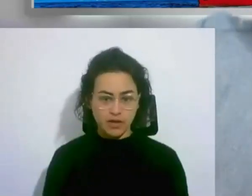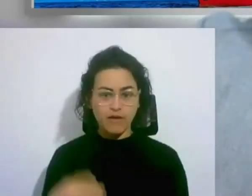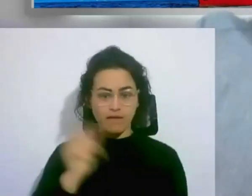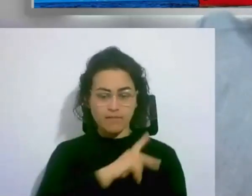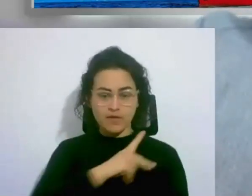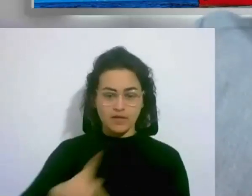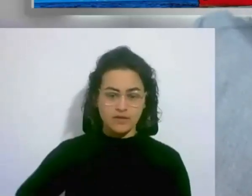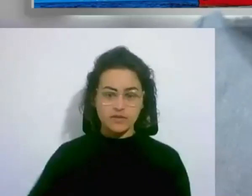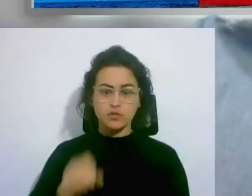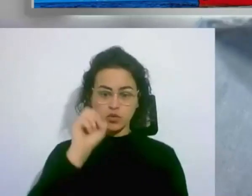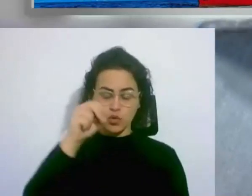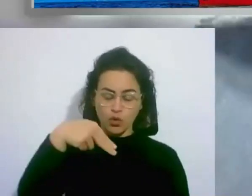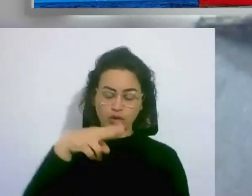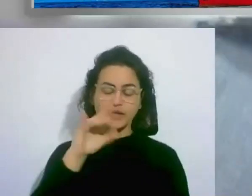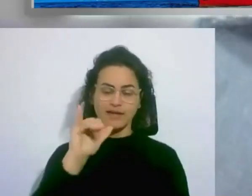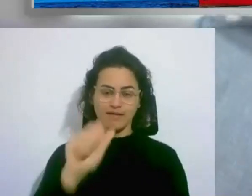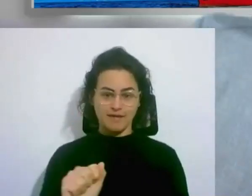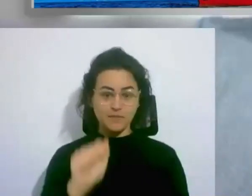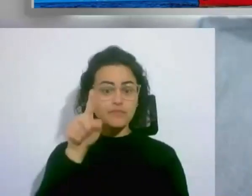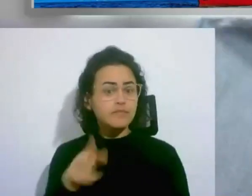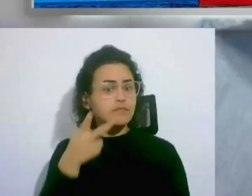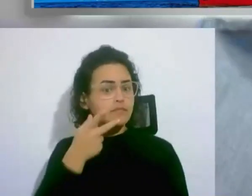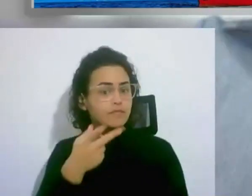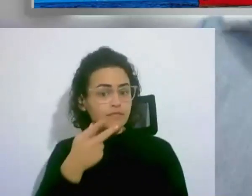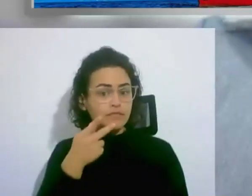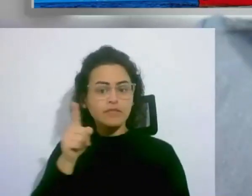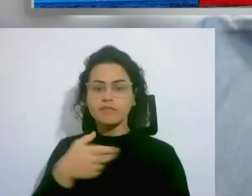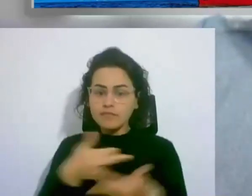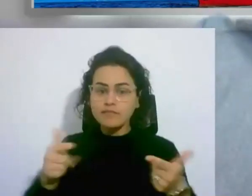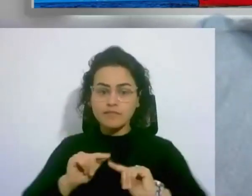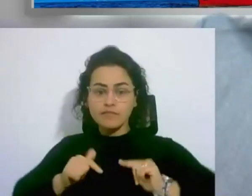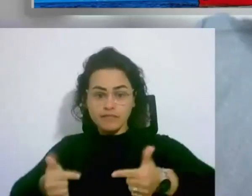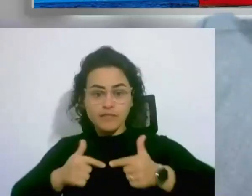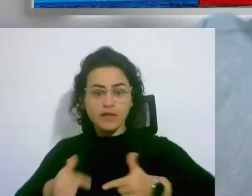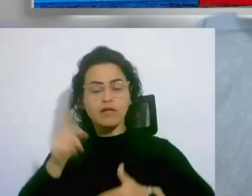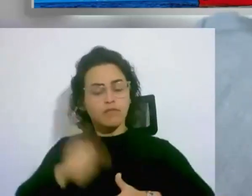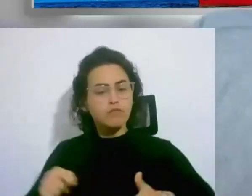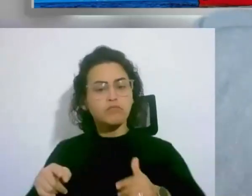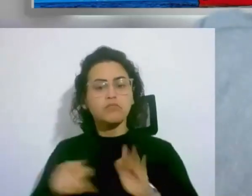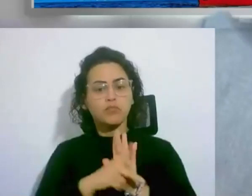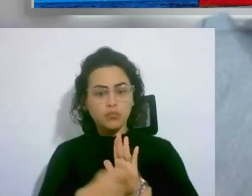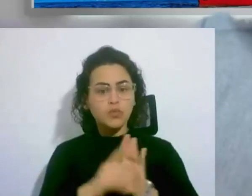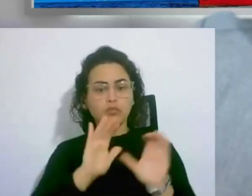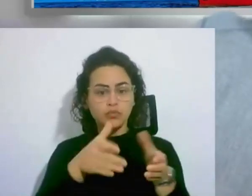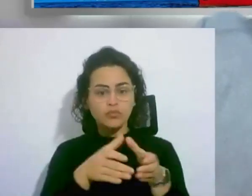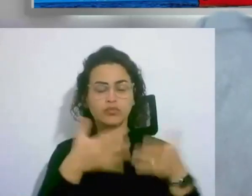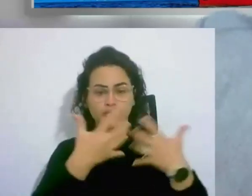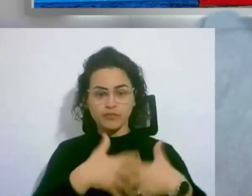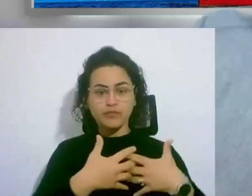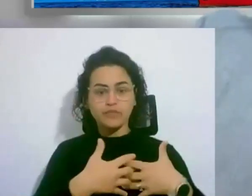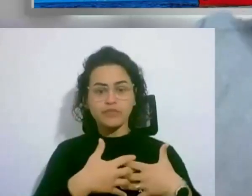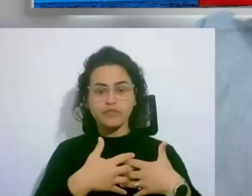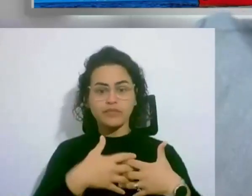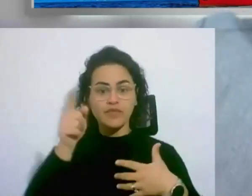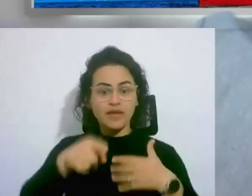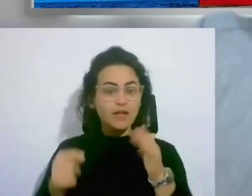Taube Lineiro. Ela, que foi notável em suas ações com a Fundação Rotária, foi o segundo maior recorde